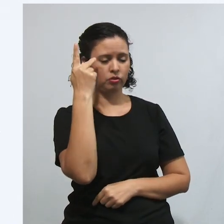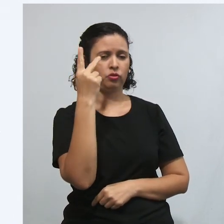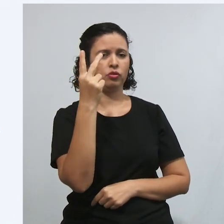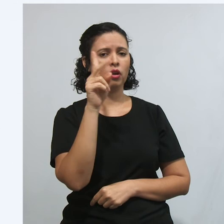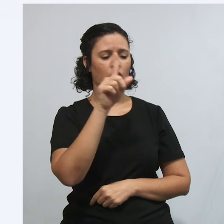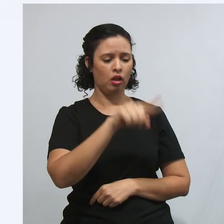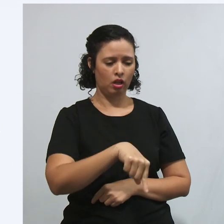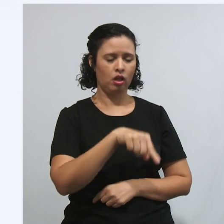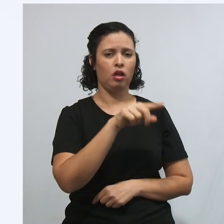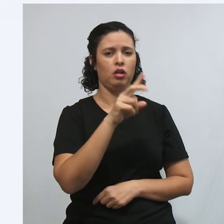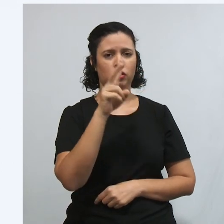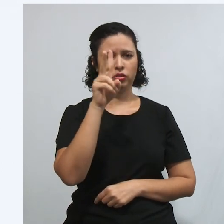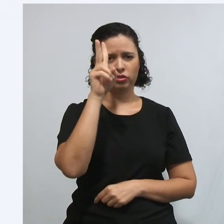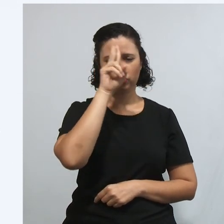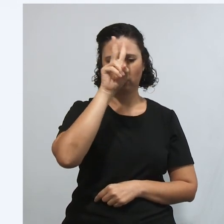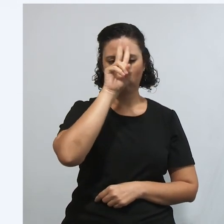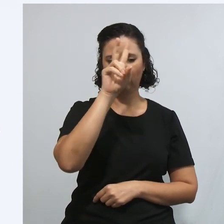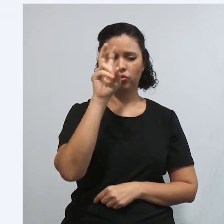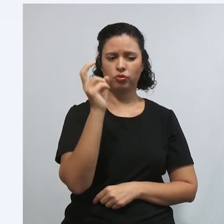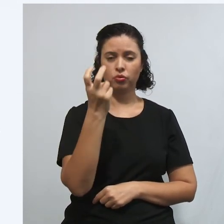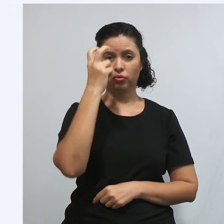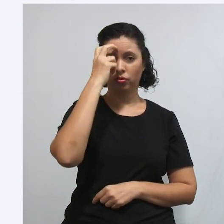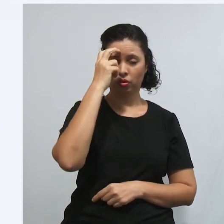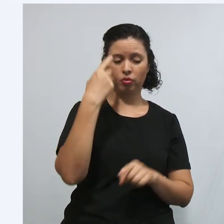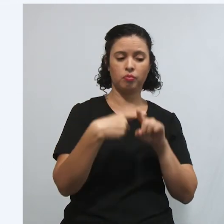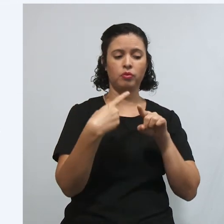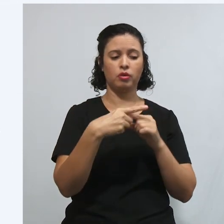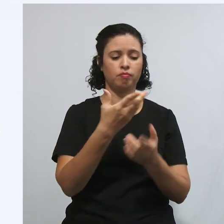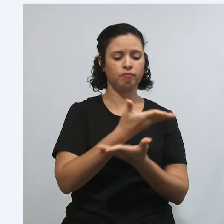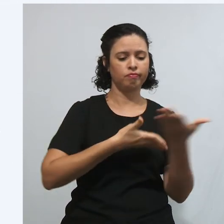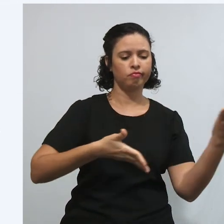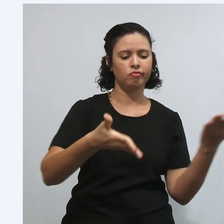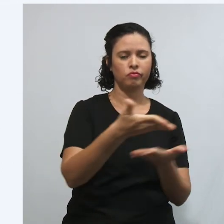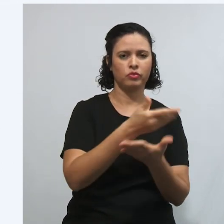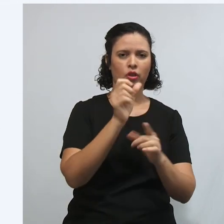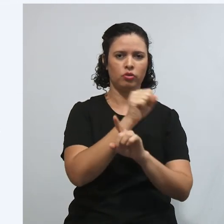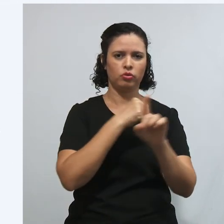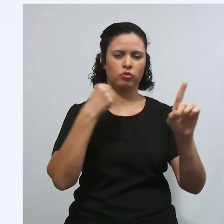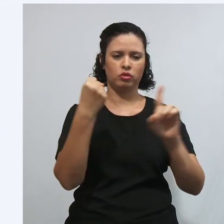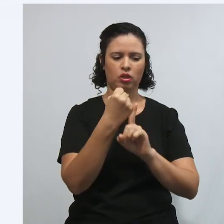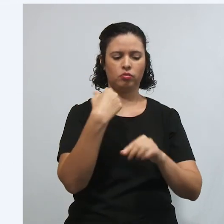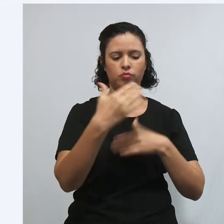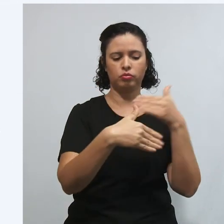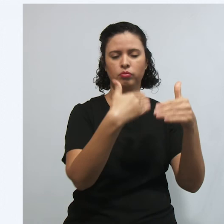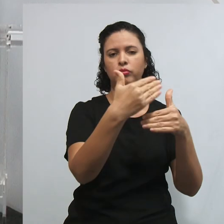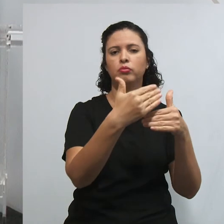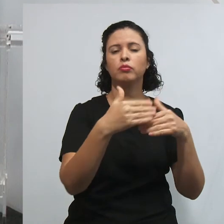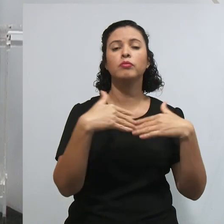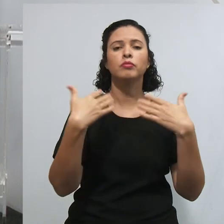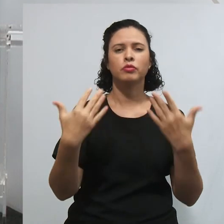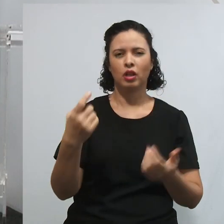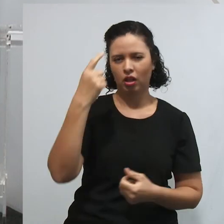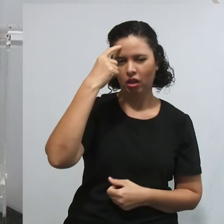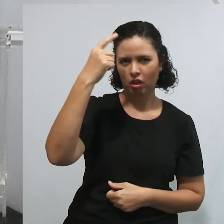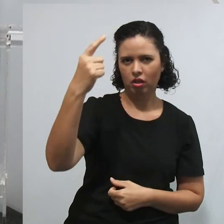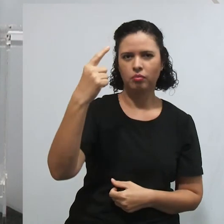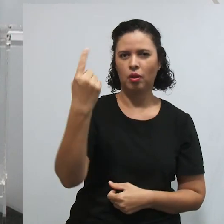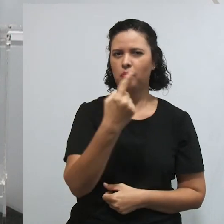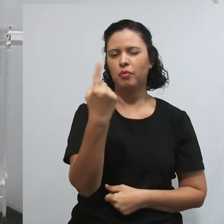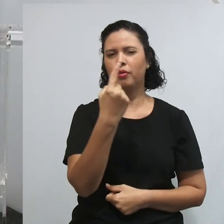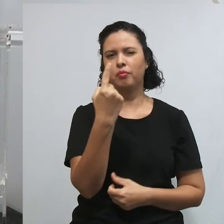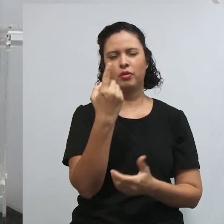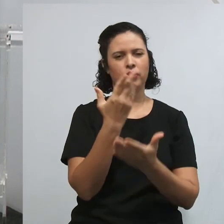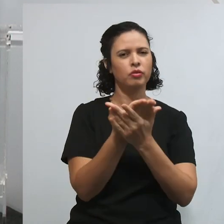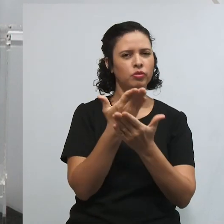na relação estabelecida com o meio e nas relações sociais. Então, as teorias inatistas, nós vimos lá na primeira aula